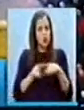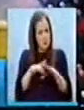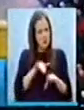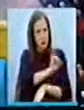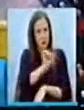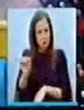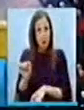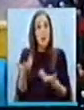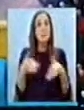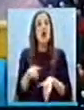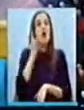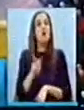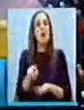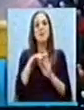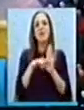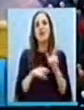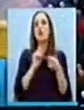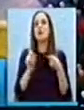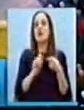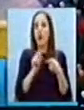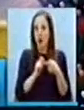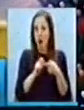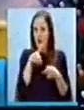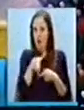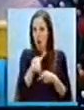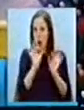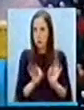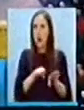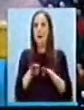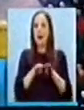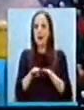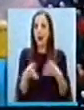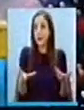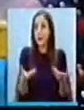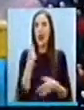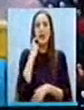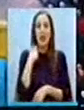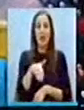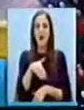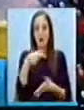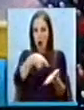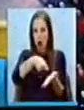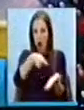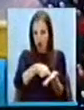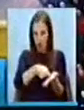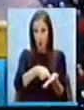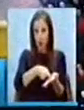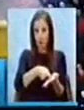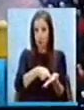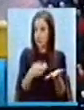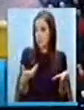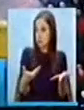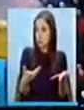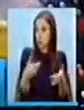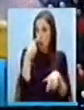resta-nos ver as medidas concretas que vão ser tomadas. E, nomeadamente, quem vai suportar essas medidas, se, de facto, são